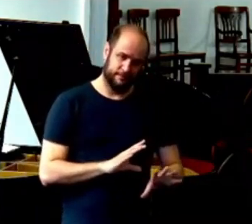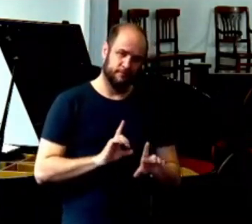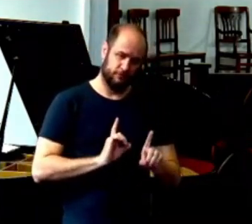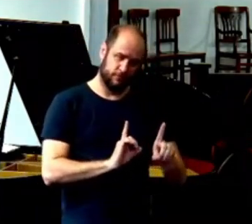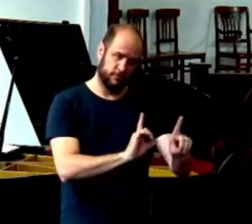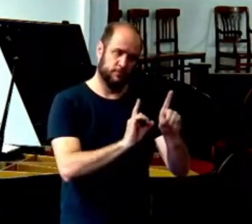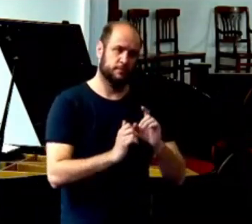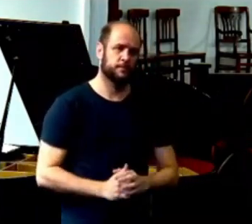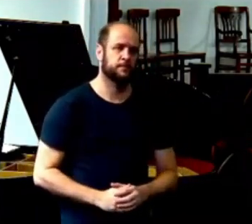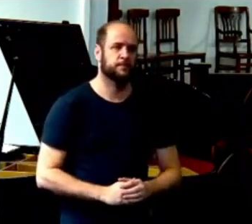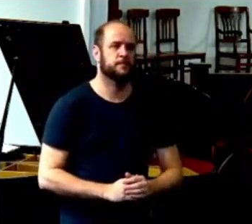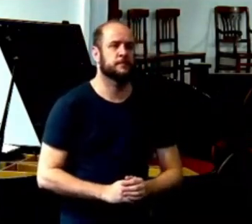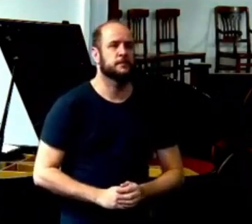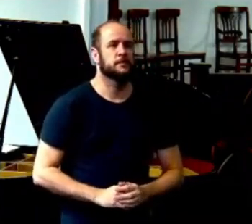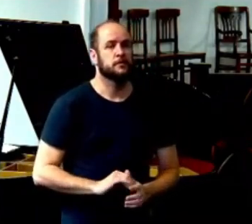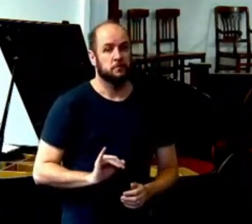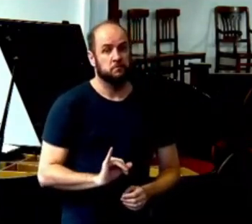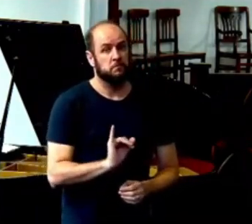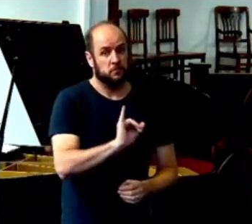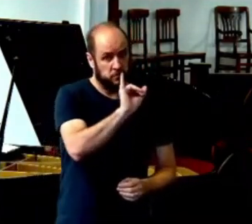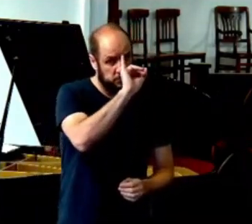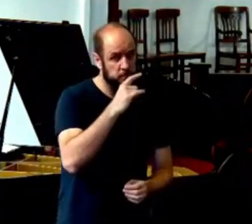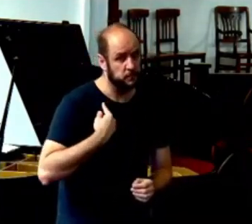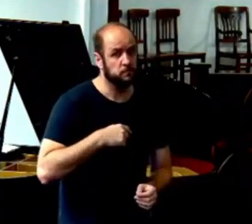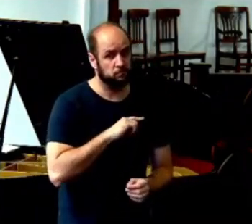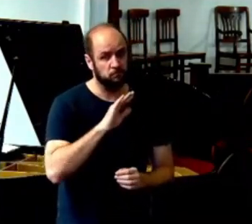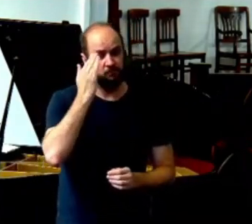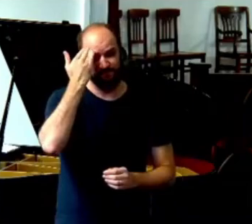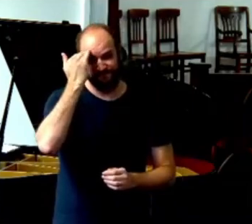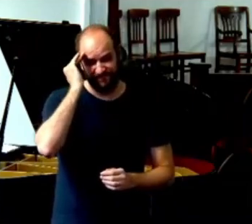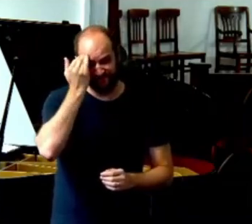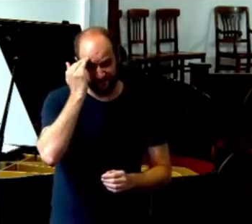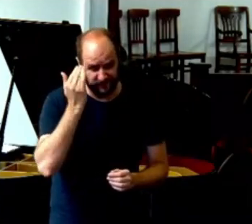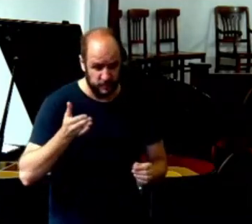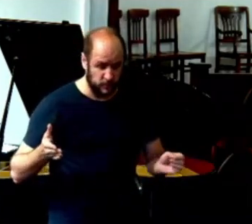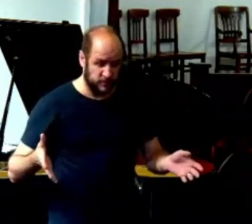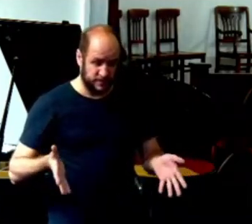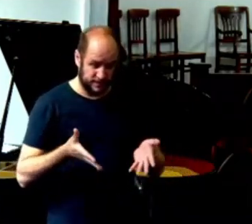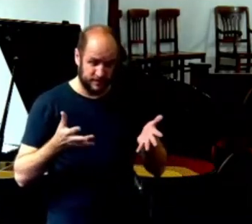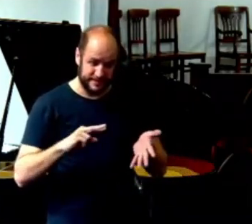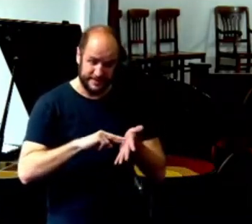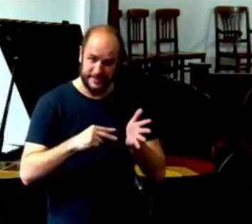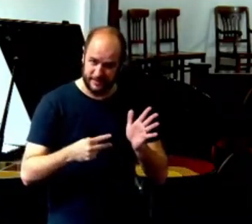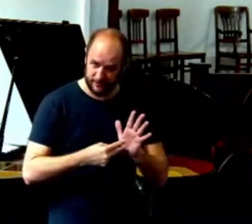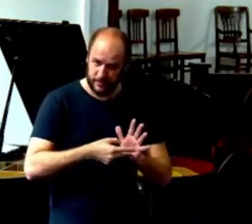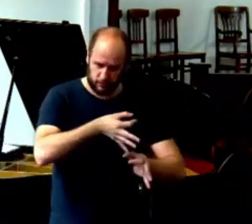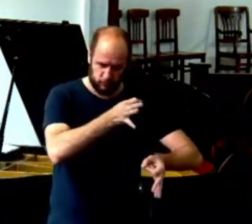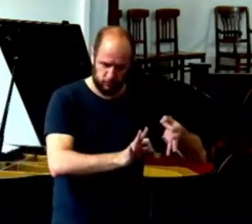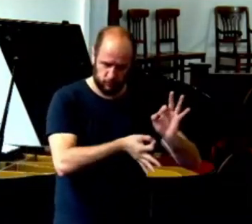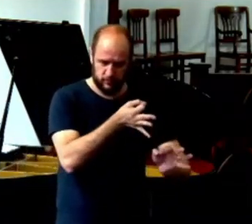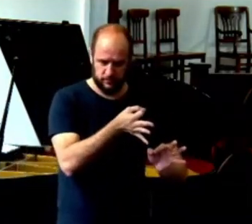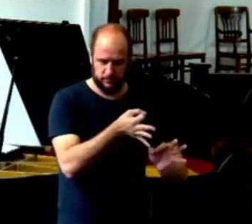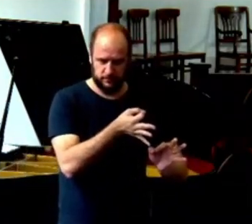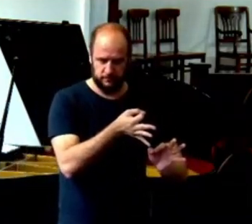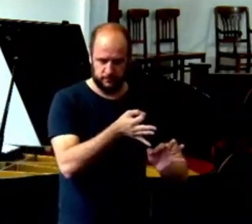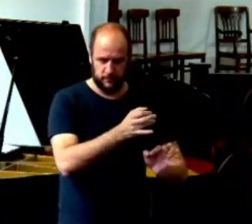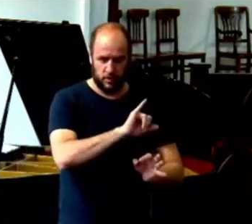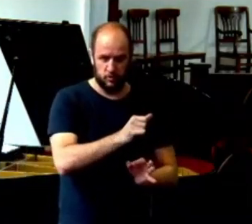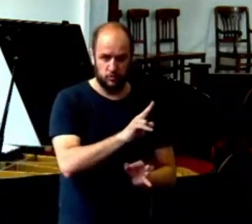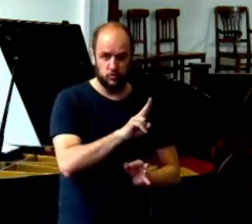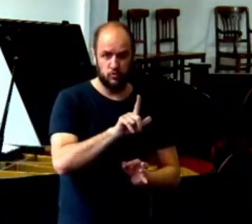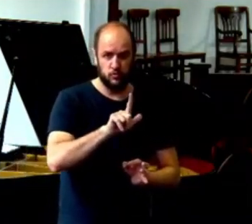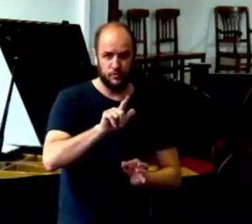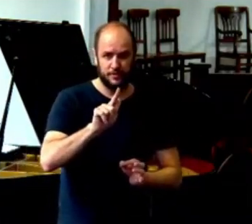seus discípulos. Nos é importante entender o sentido do termo julgar